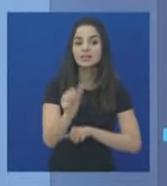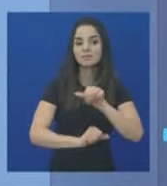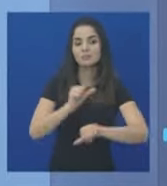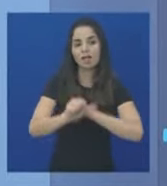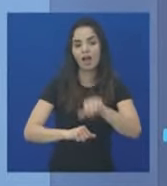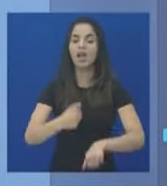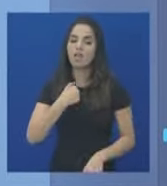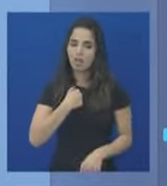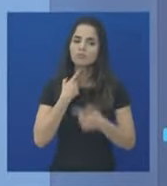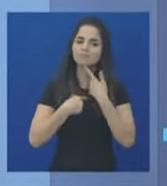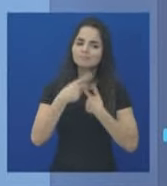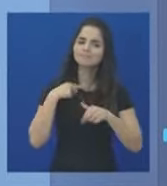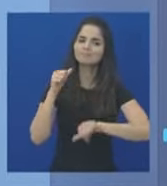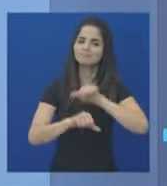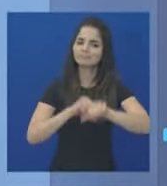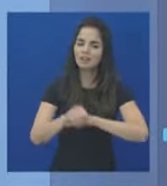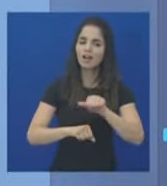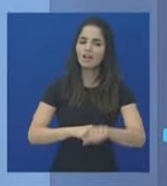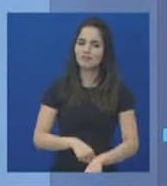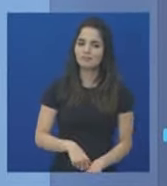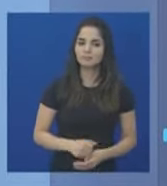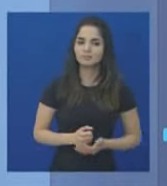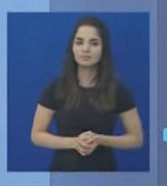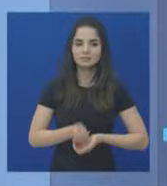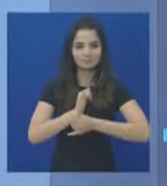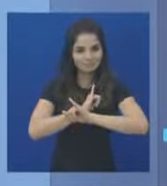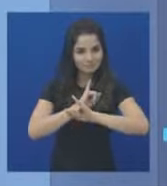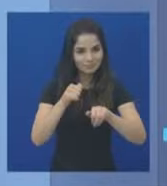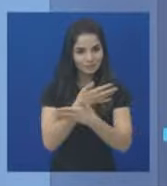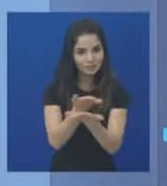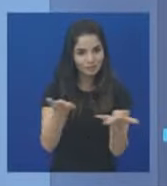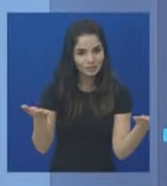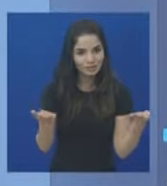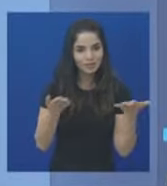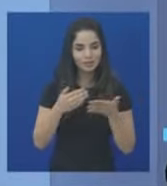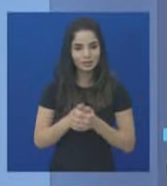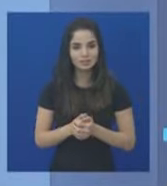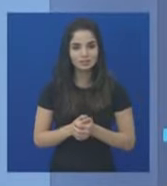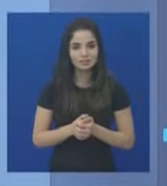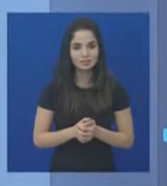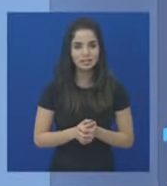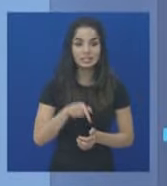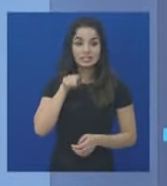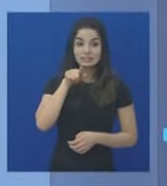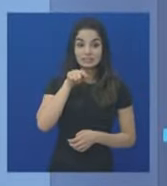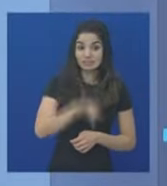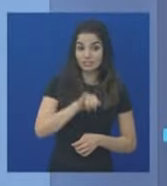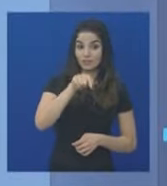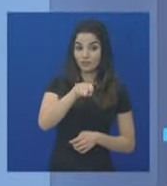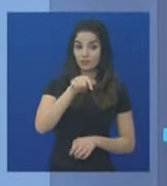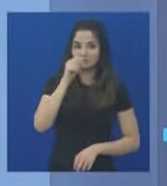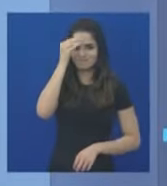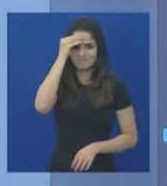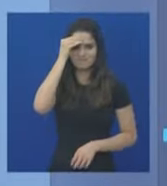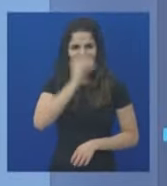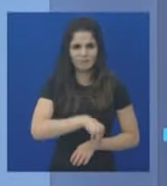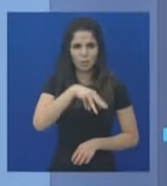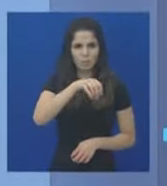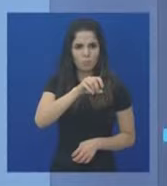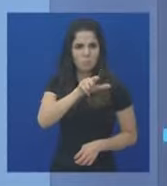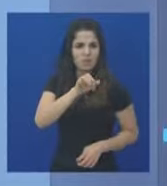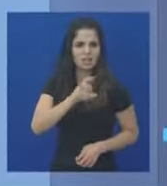desejo mudança. Quero dizer a todos aqueles que ainda permanecem nesses grupos. Se você desiste desse modelo e quer a